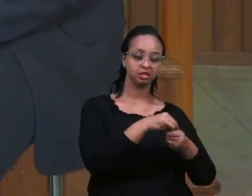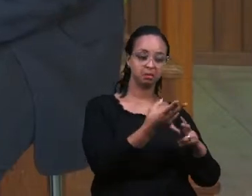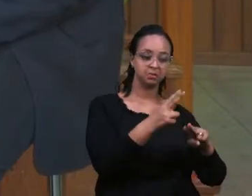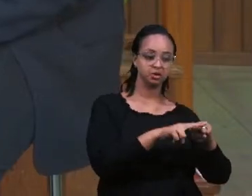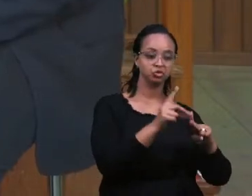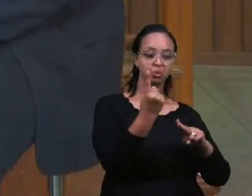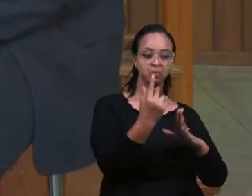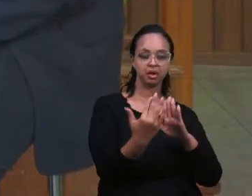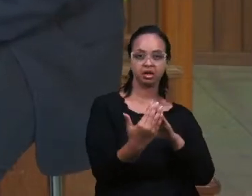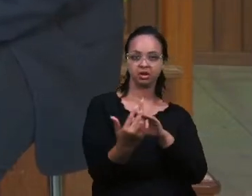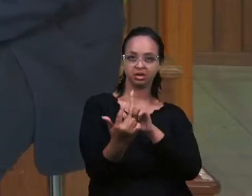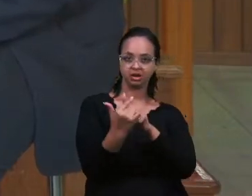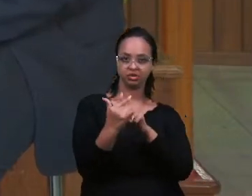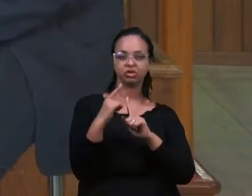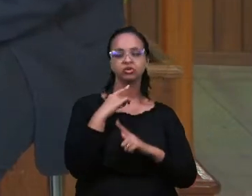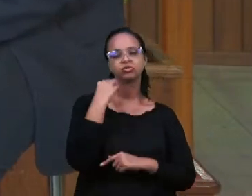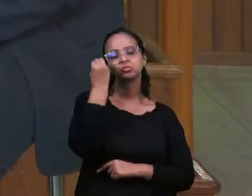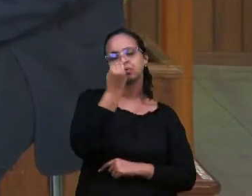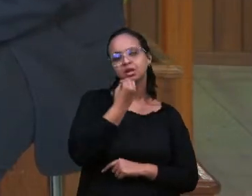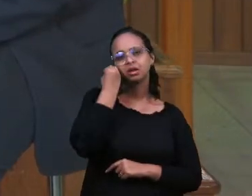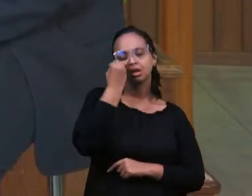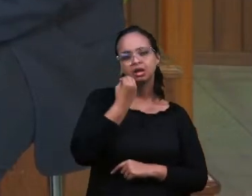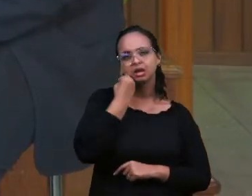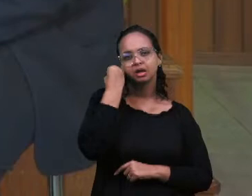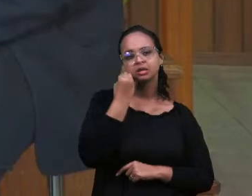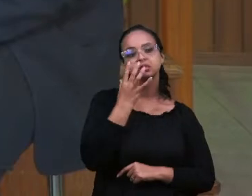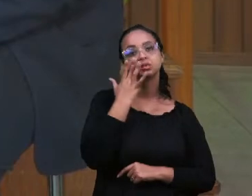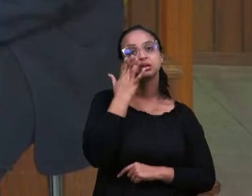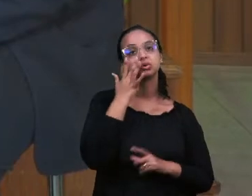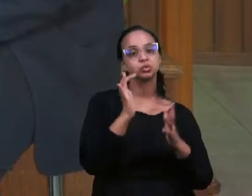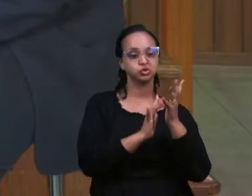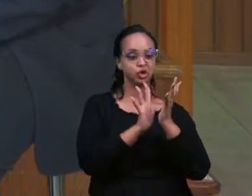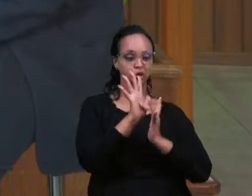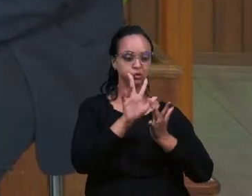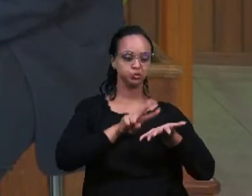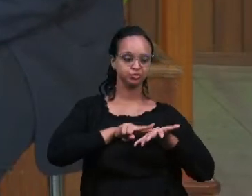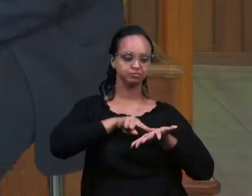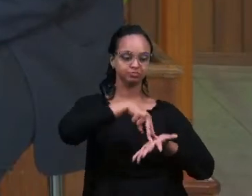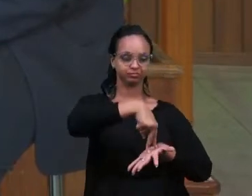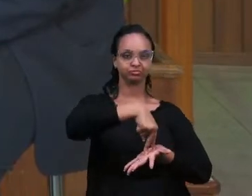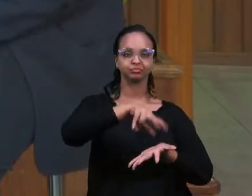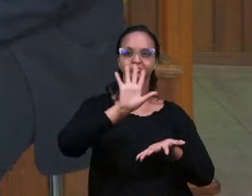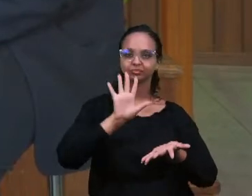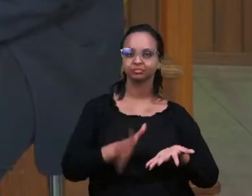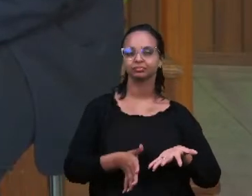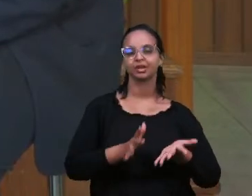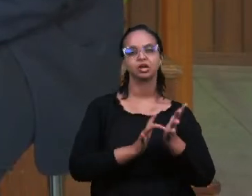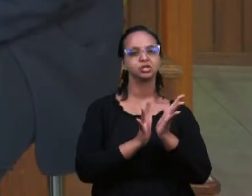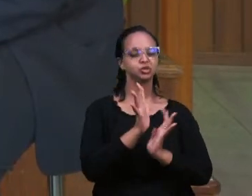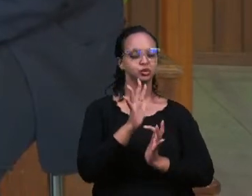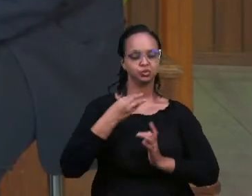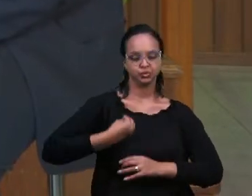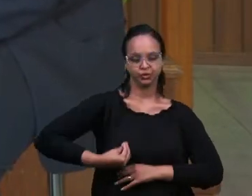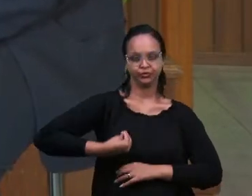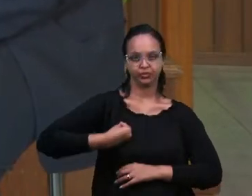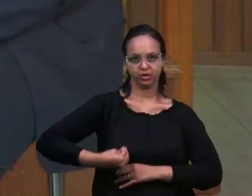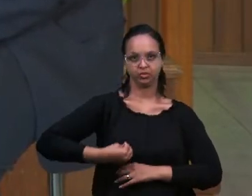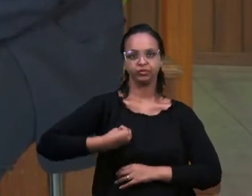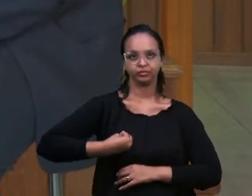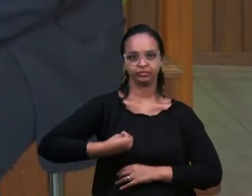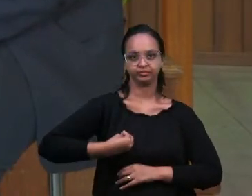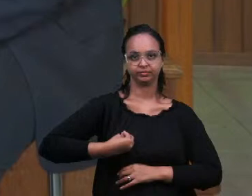que tinha a experiência com o Jesus ressuscitado, com o Jesus vivo no seu meio, estava